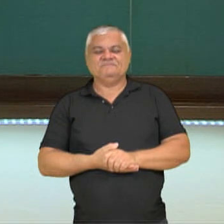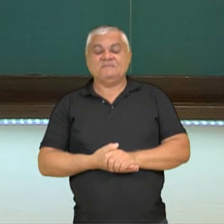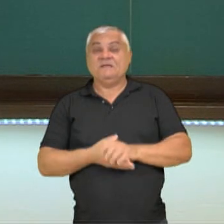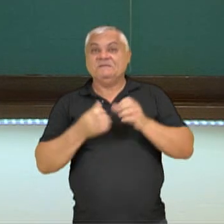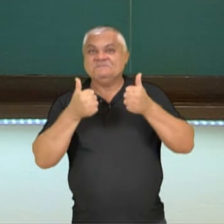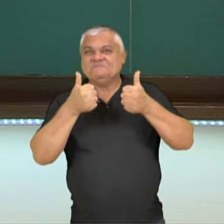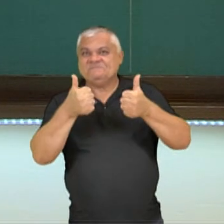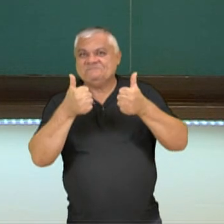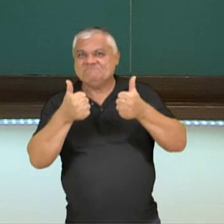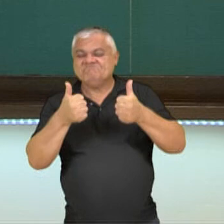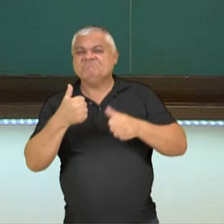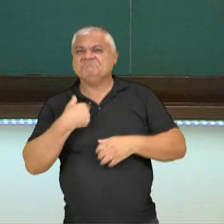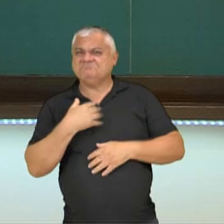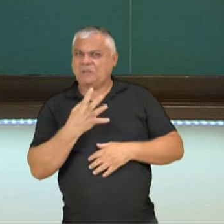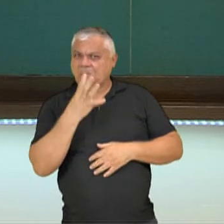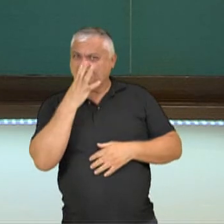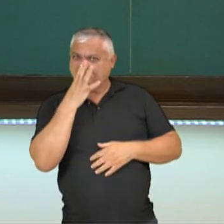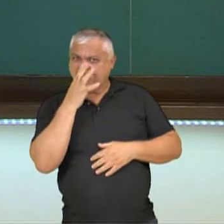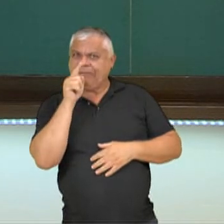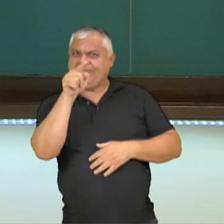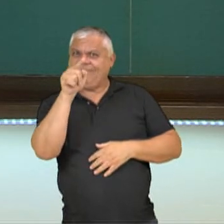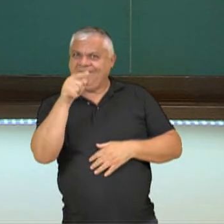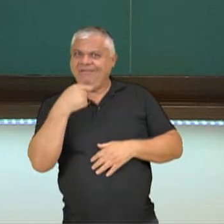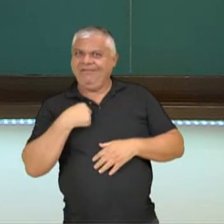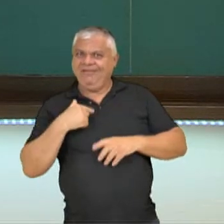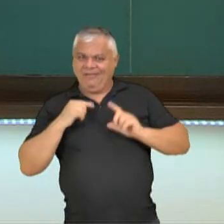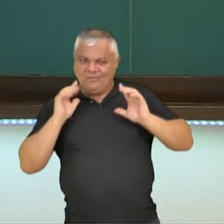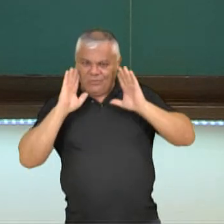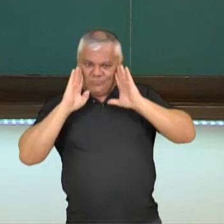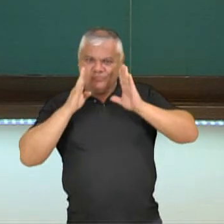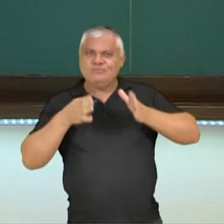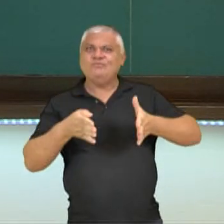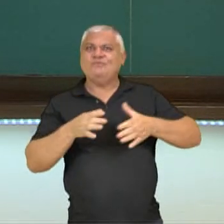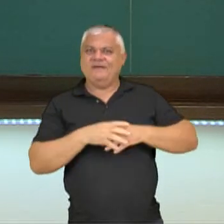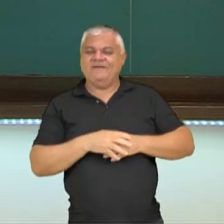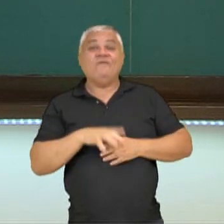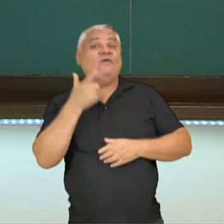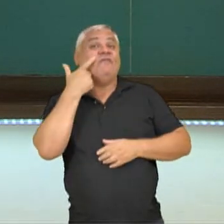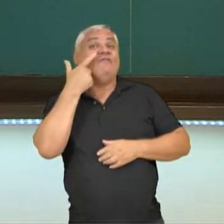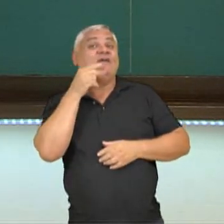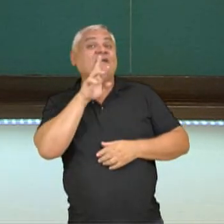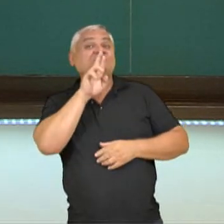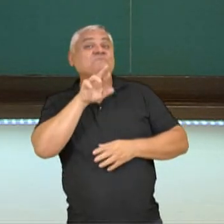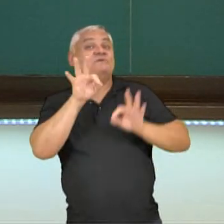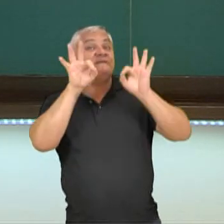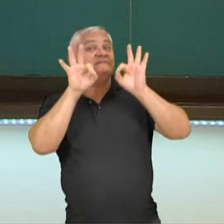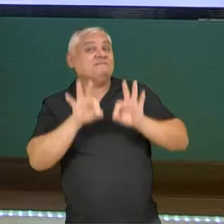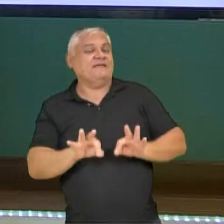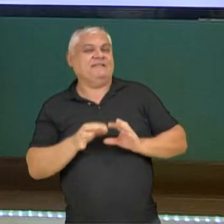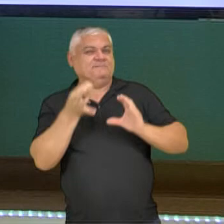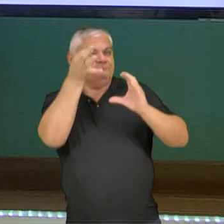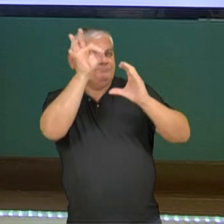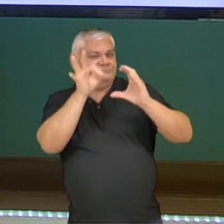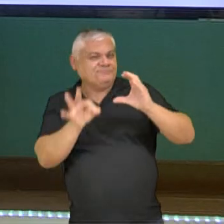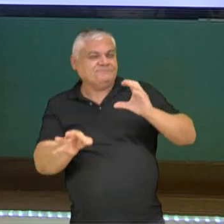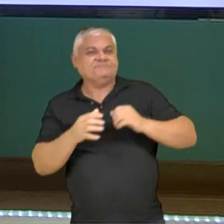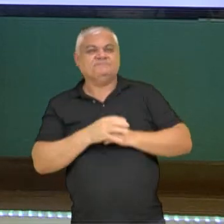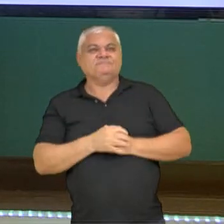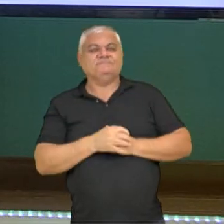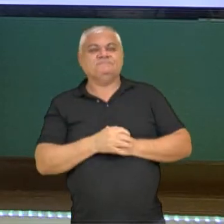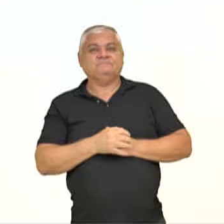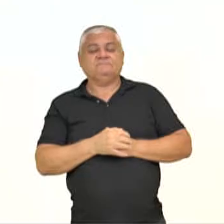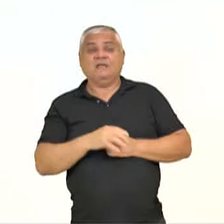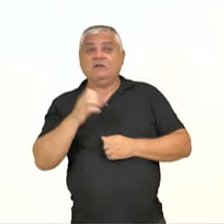Muito bem, eu estou realmente admirado com a sua dedicação. Confere aqui a sua resposta com a correção. Então